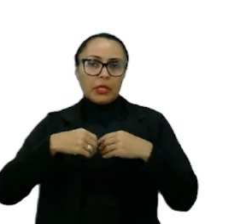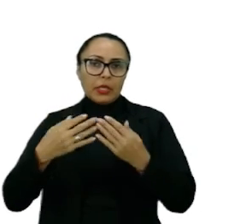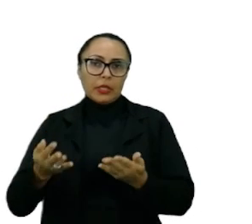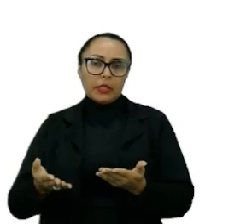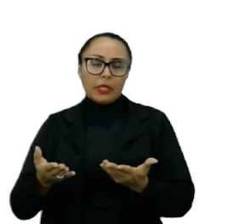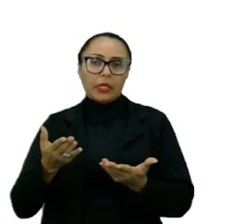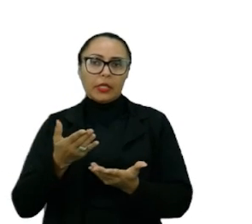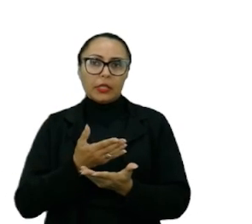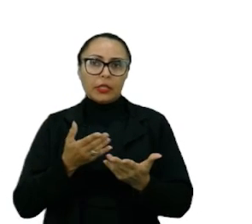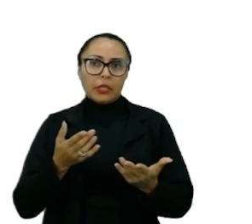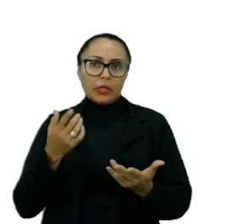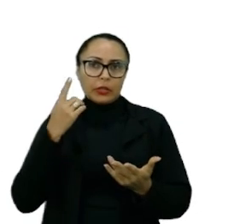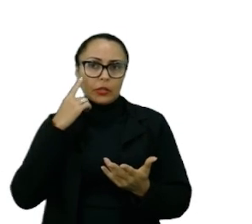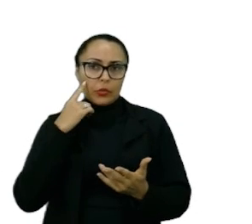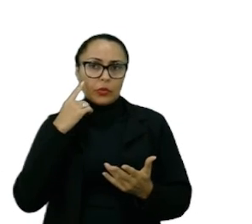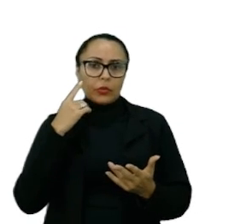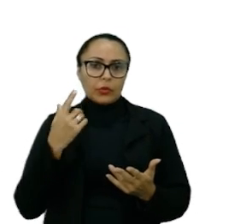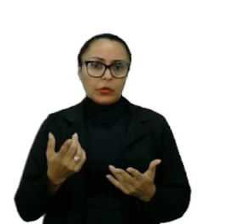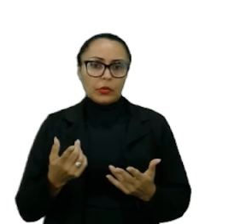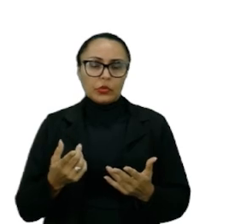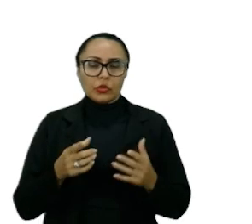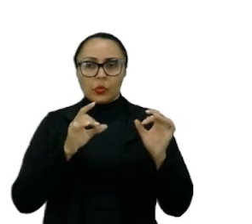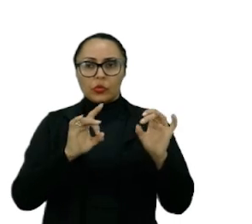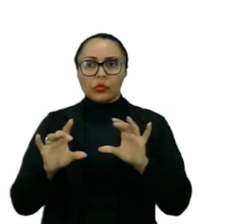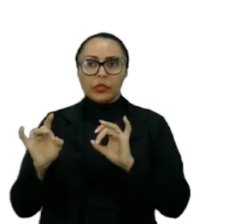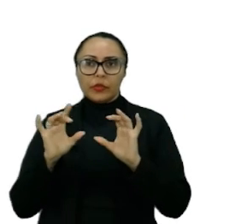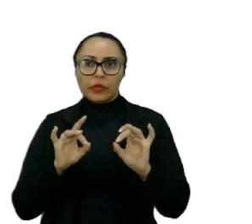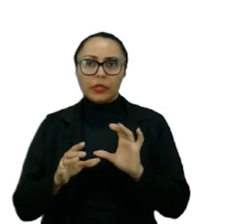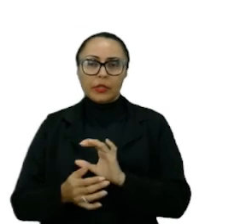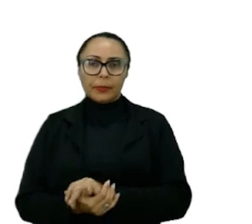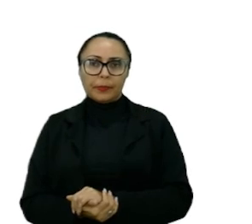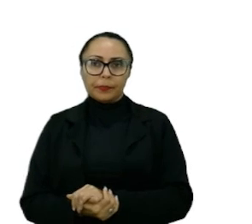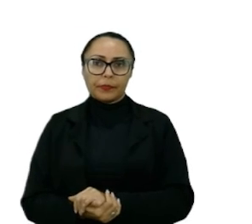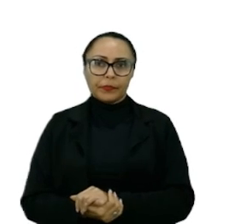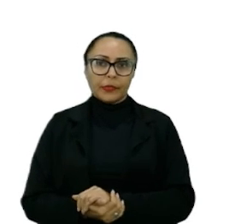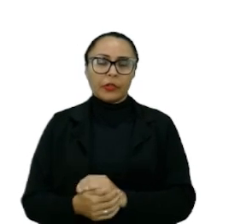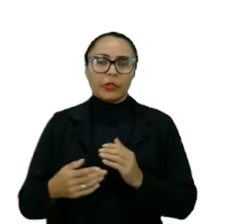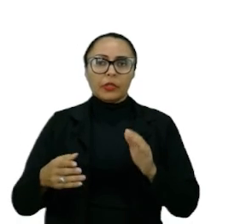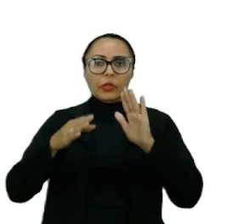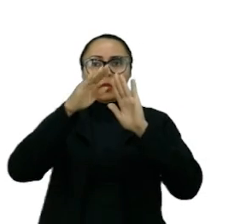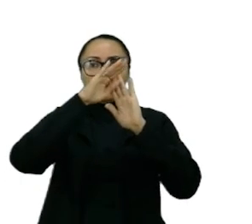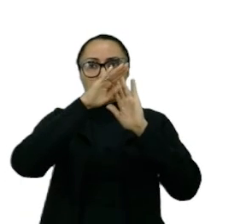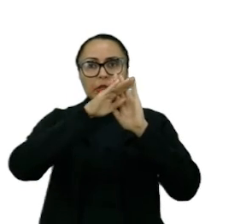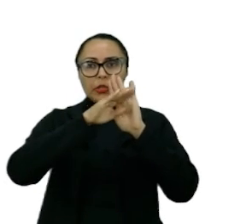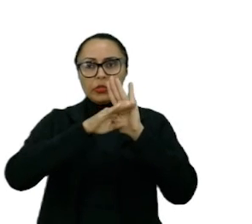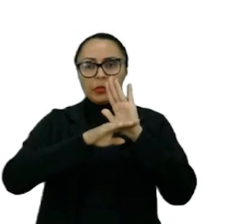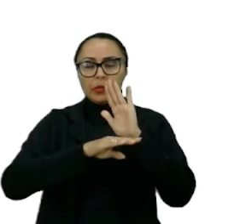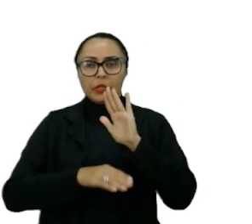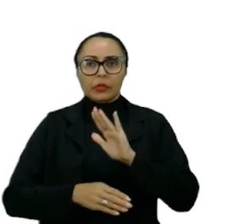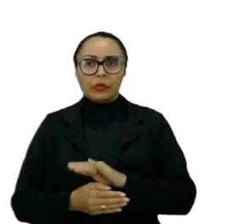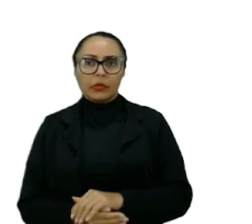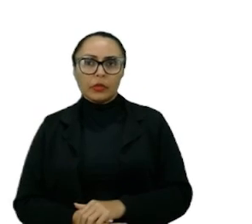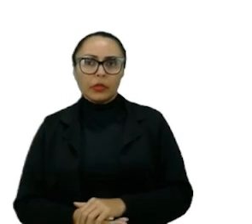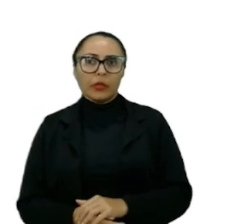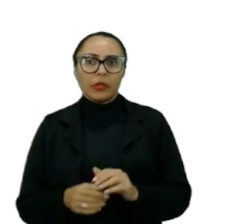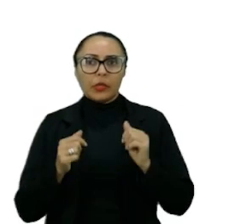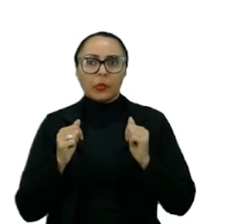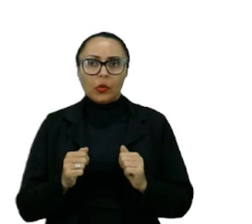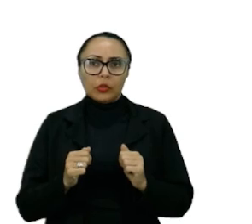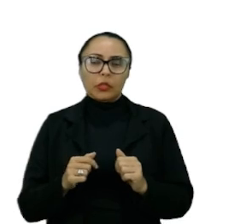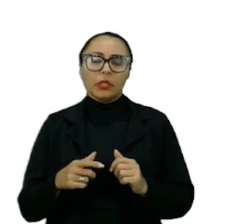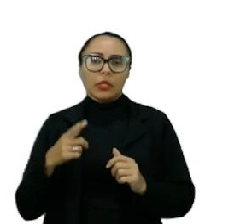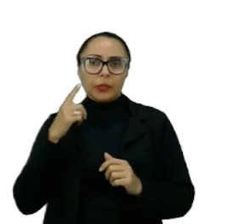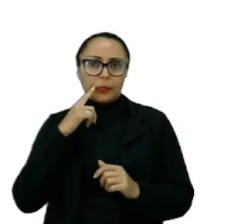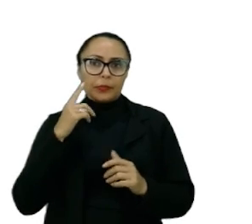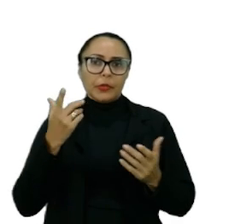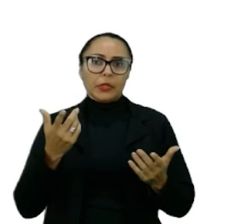de vendas. Já no planejamento da produção, você pode estar medindo forças